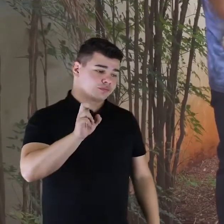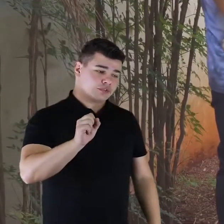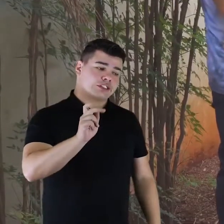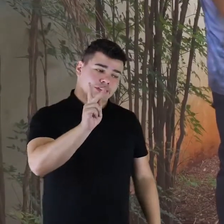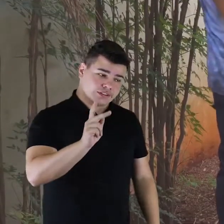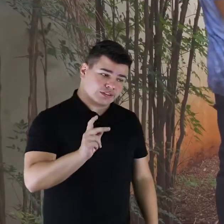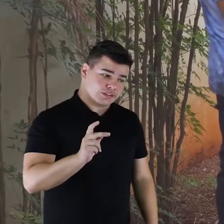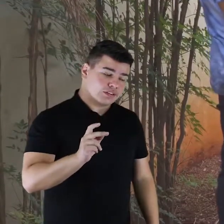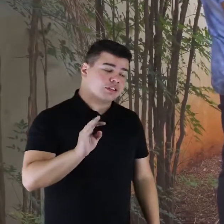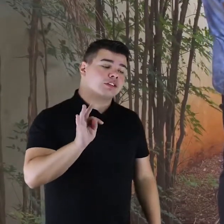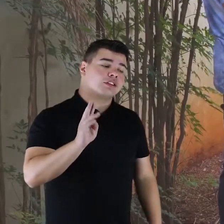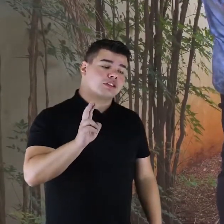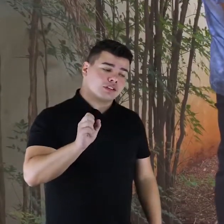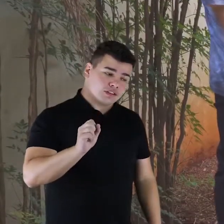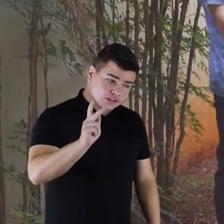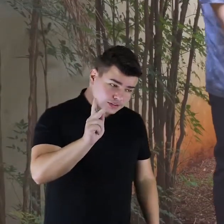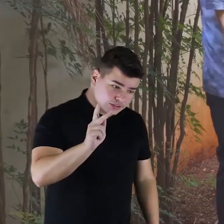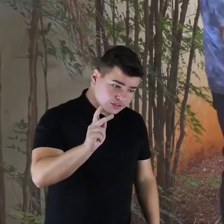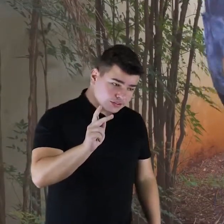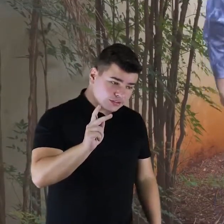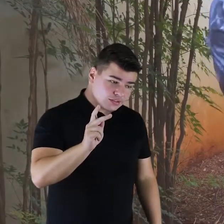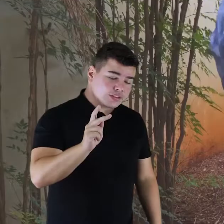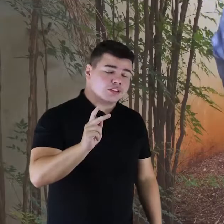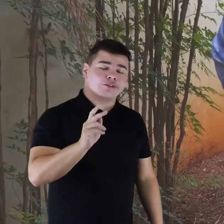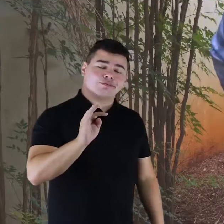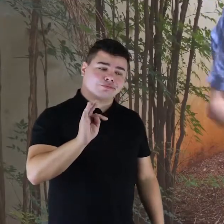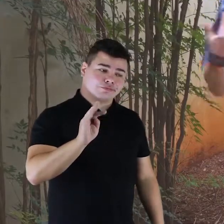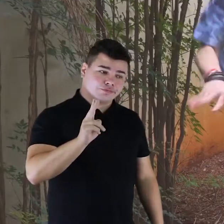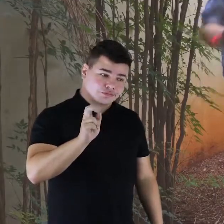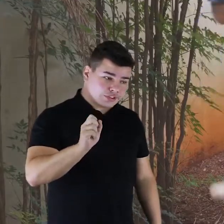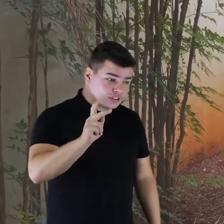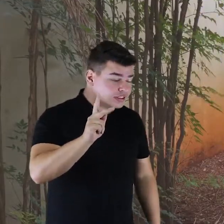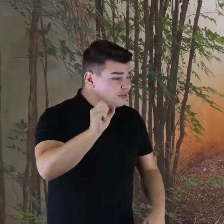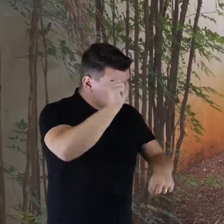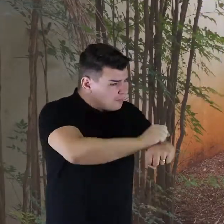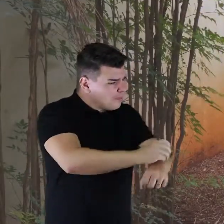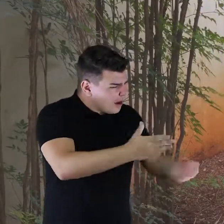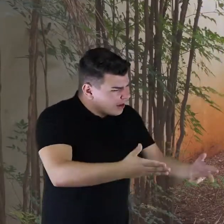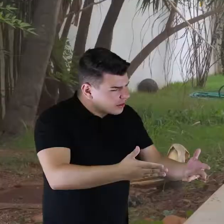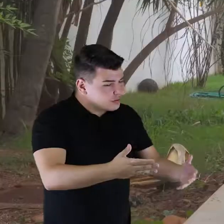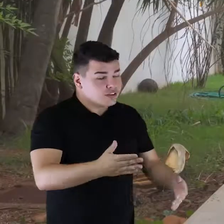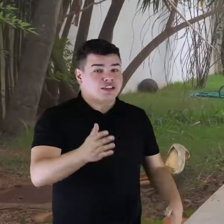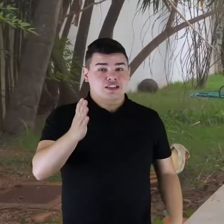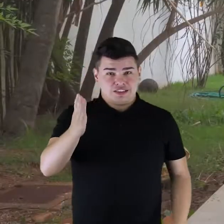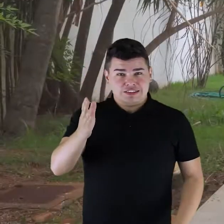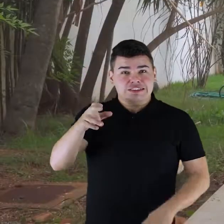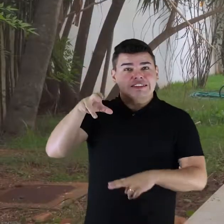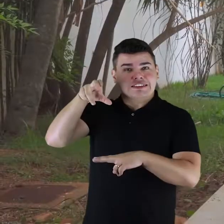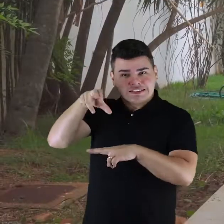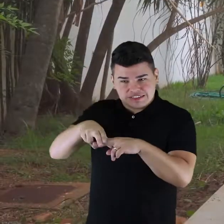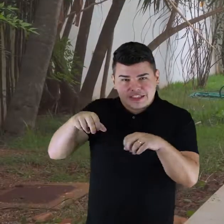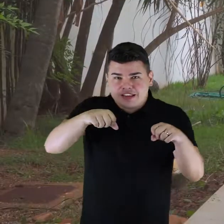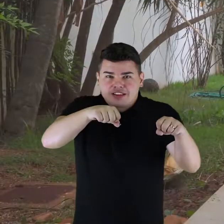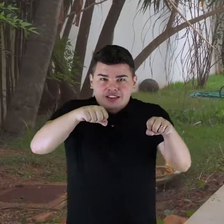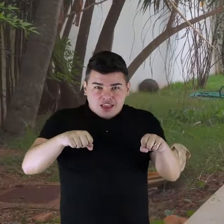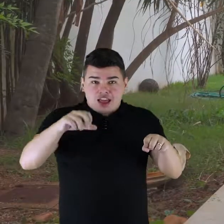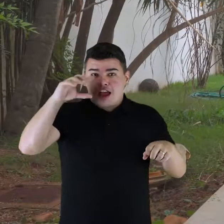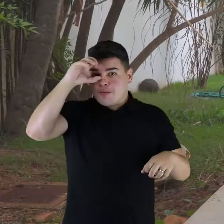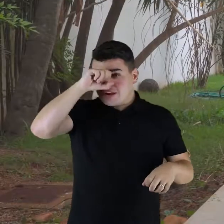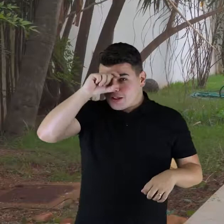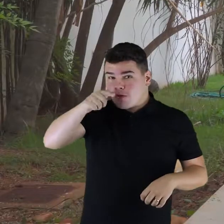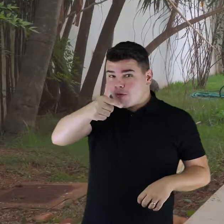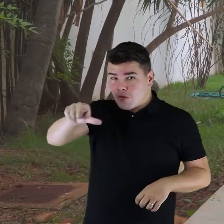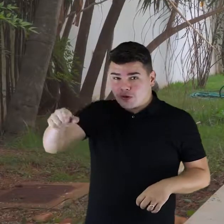Tusk. Morde a mão de Aruan. Tusk. Ele volta ao chão e Aruan sacode a mão. Para! Além de sentar, ele aprendeu a fazer isso